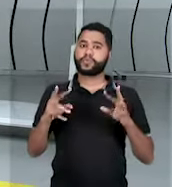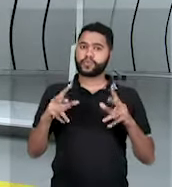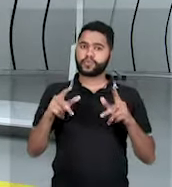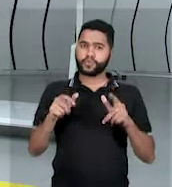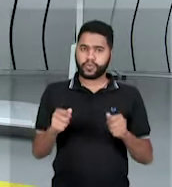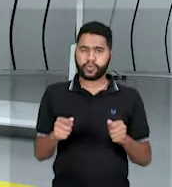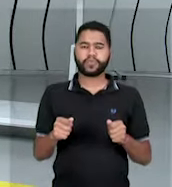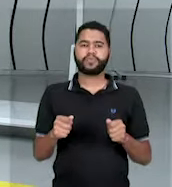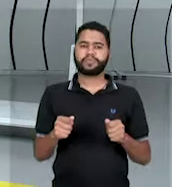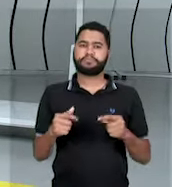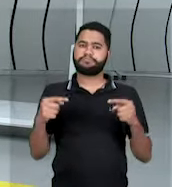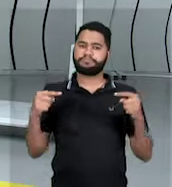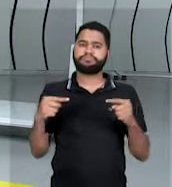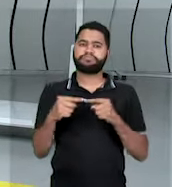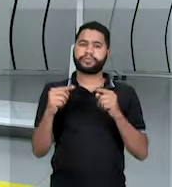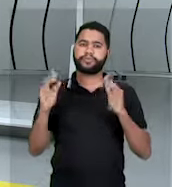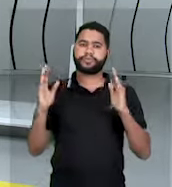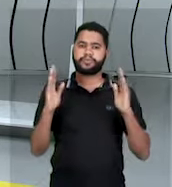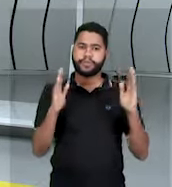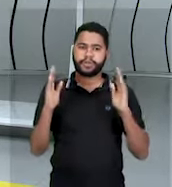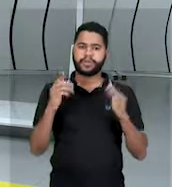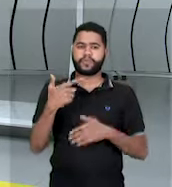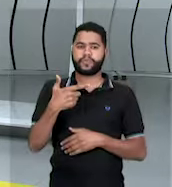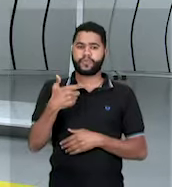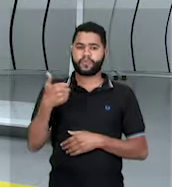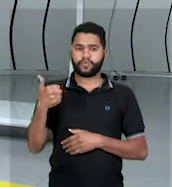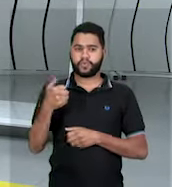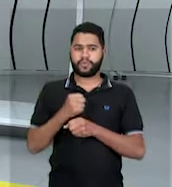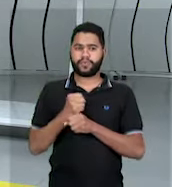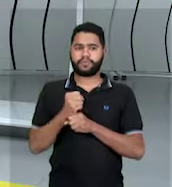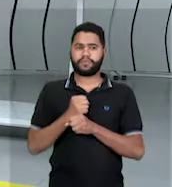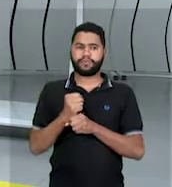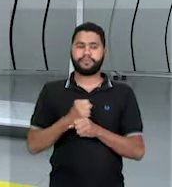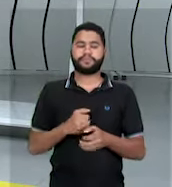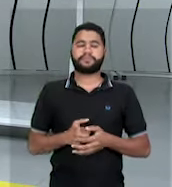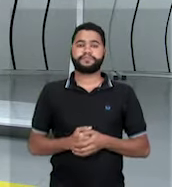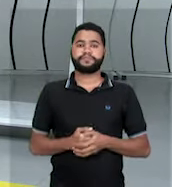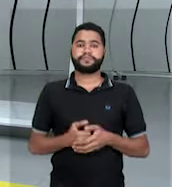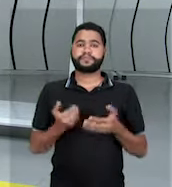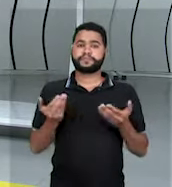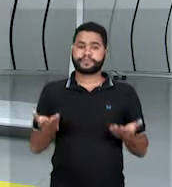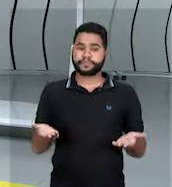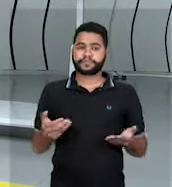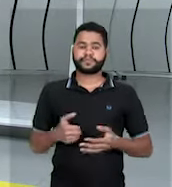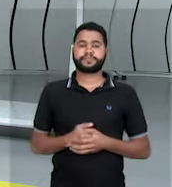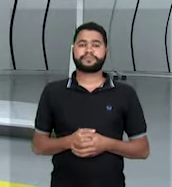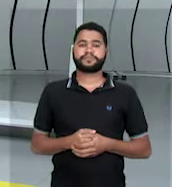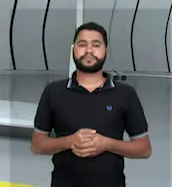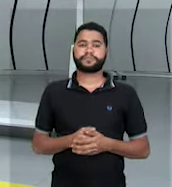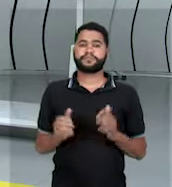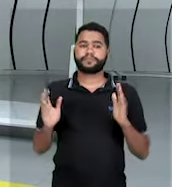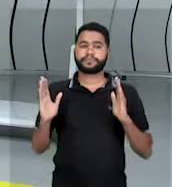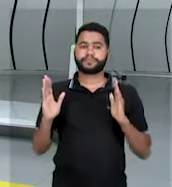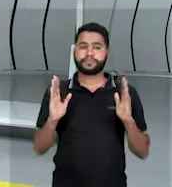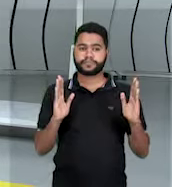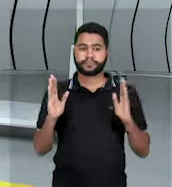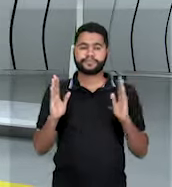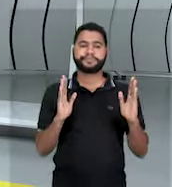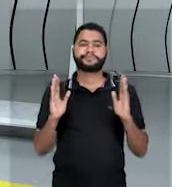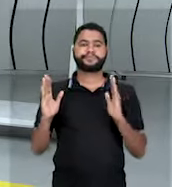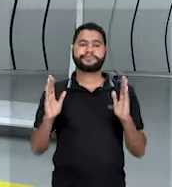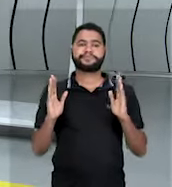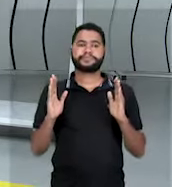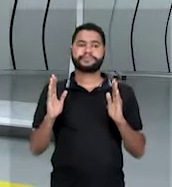nomes que se referem a esse período de 21 anos. Bom, o período, né,